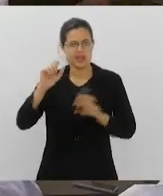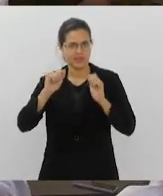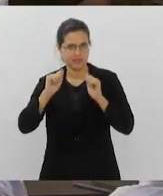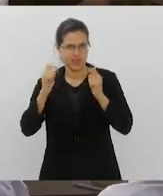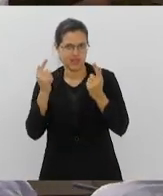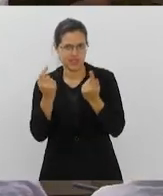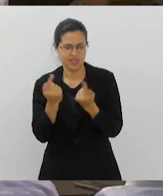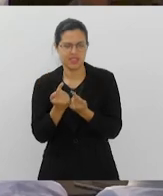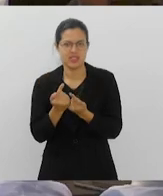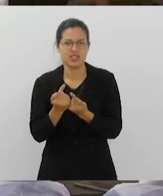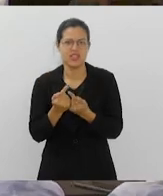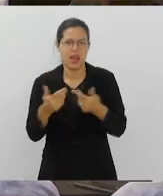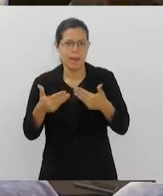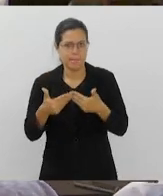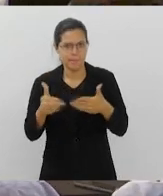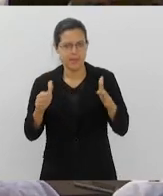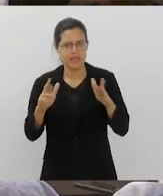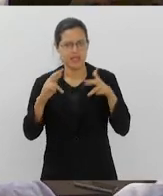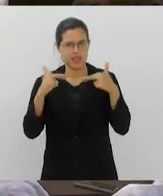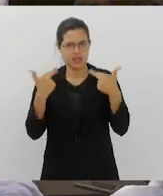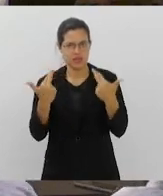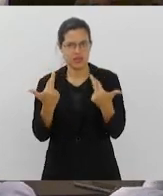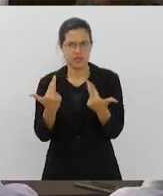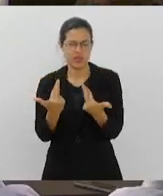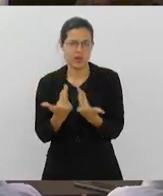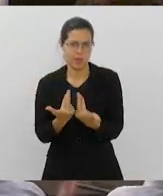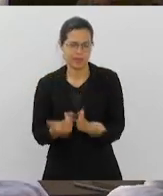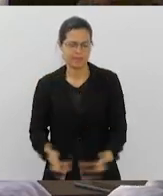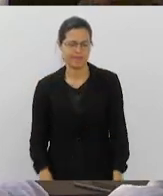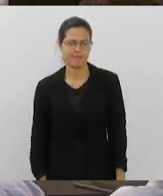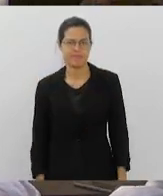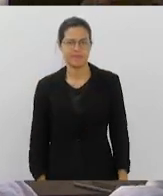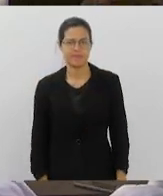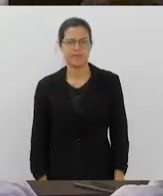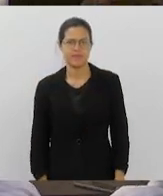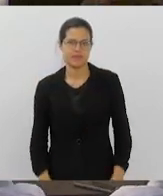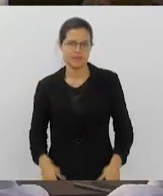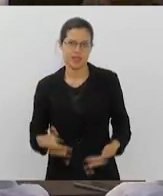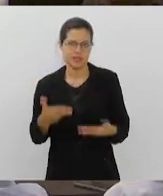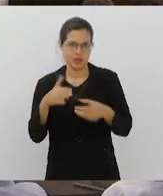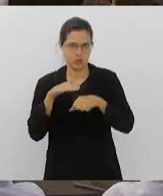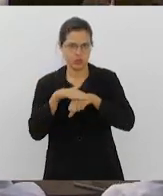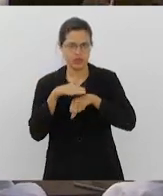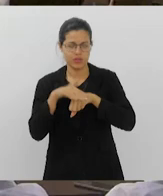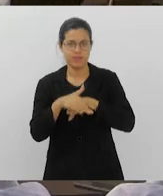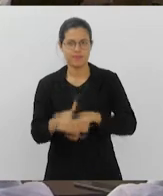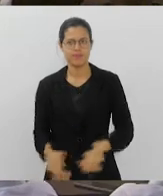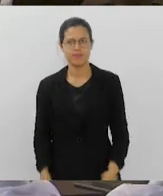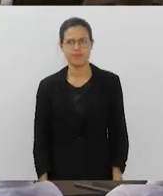Declaro aberta a sessão solene desta noite.